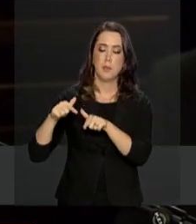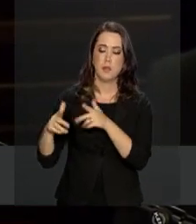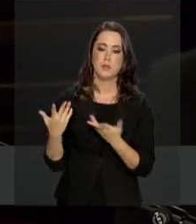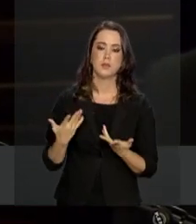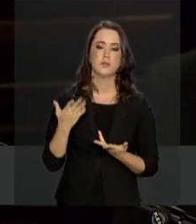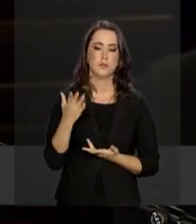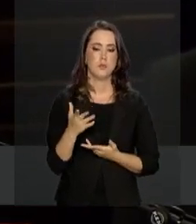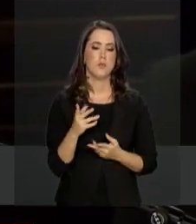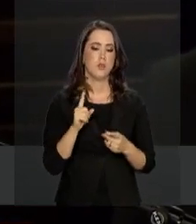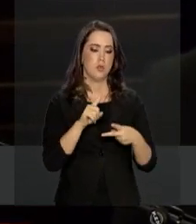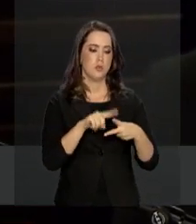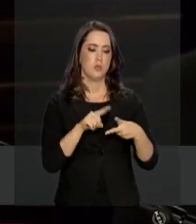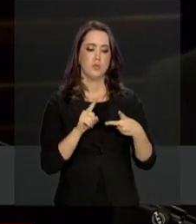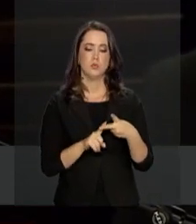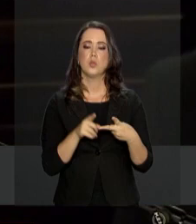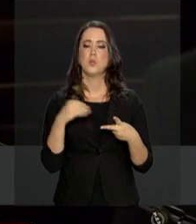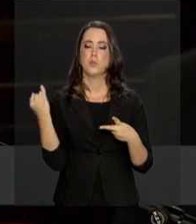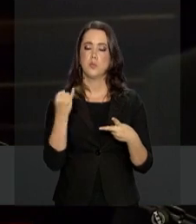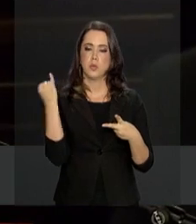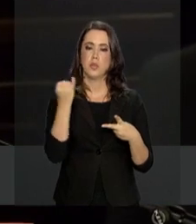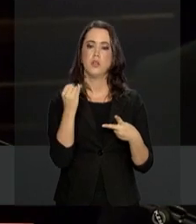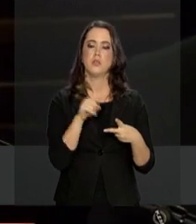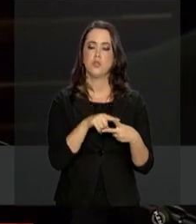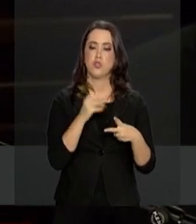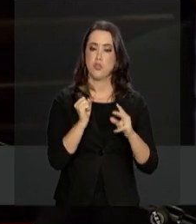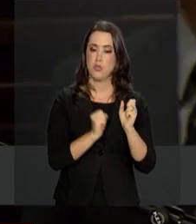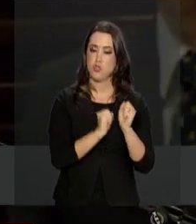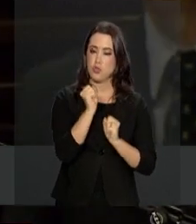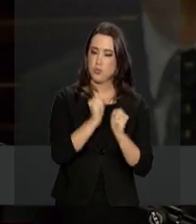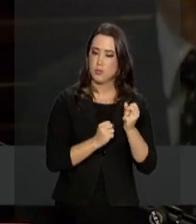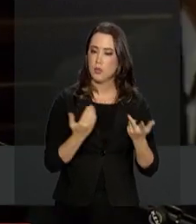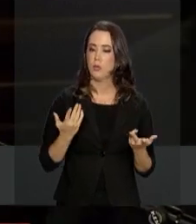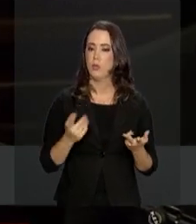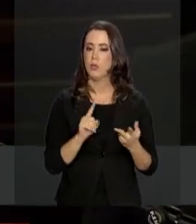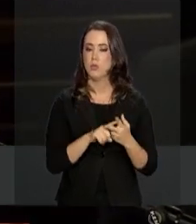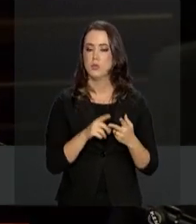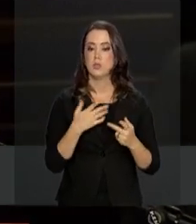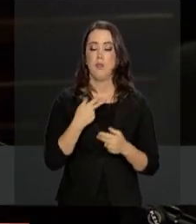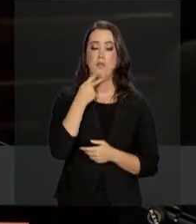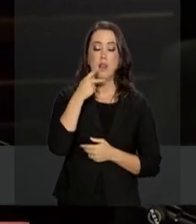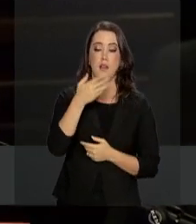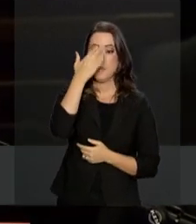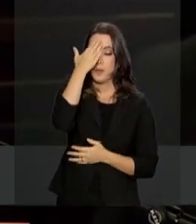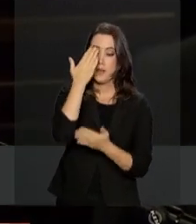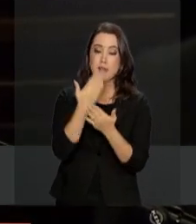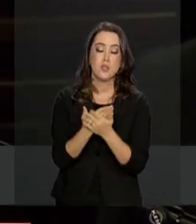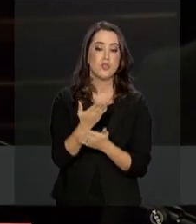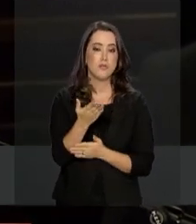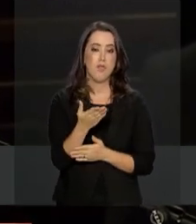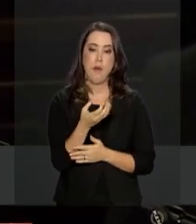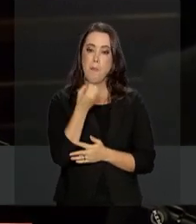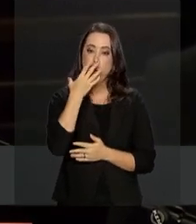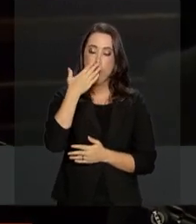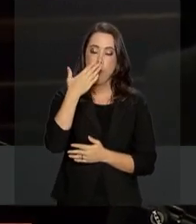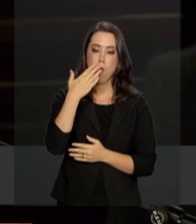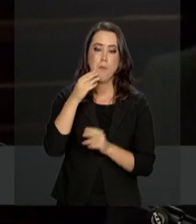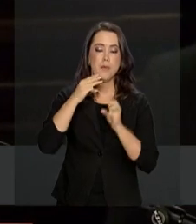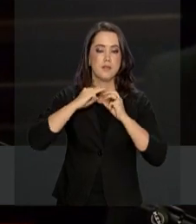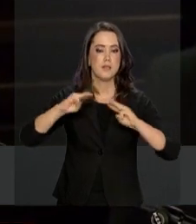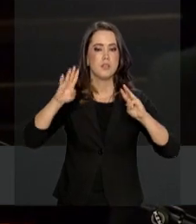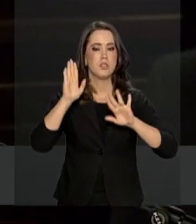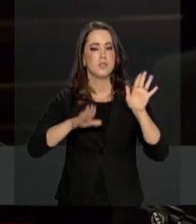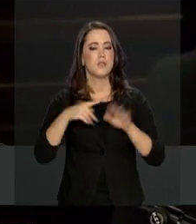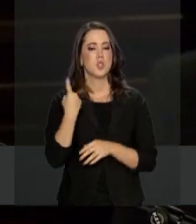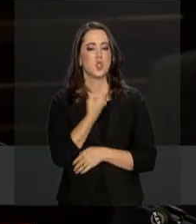nessas classes produtivas do país eu eu quero transmitir uma mensagem de otimismo porque é impressionante como no brasil nós somos